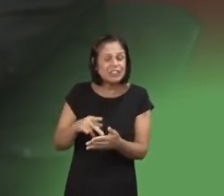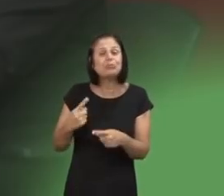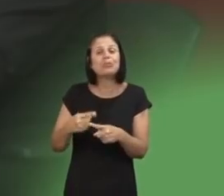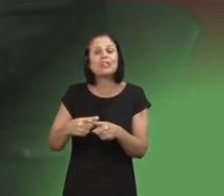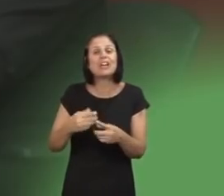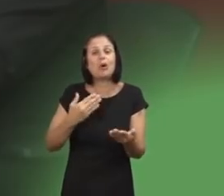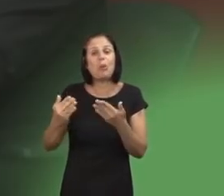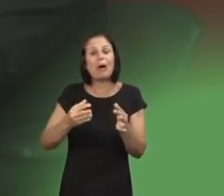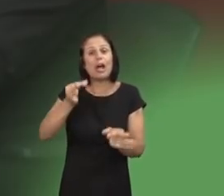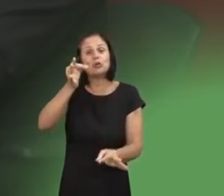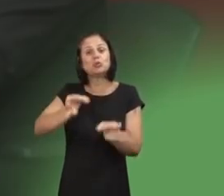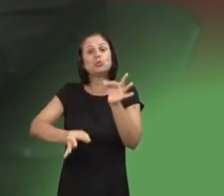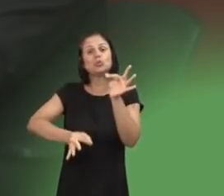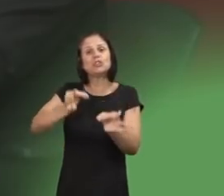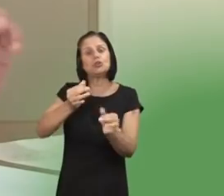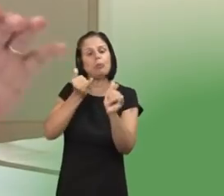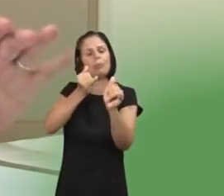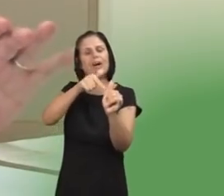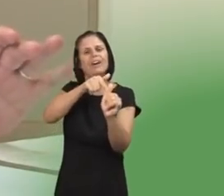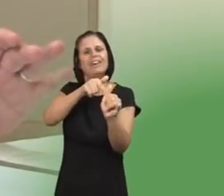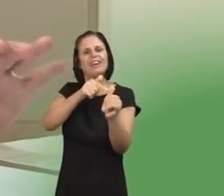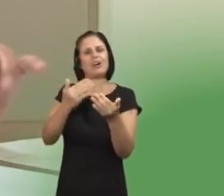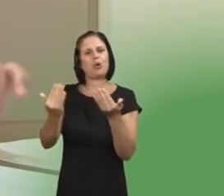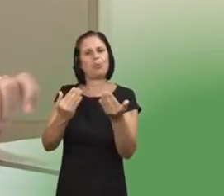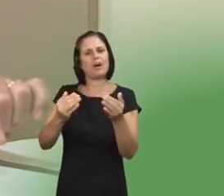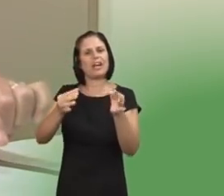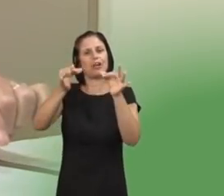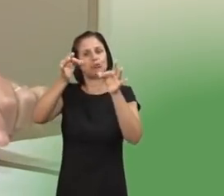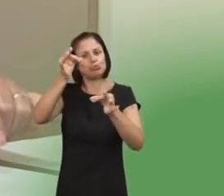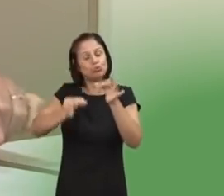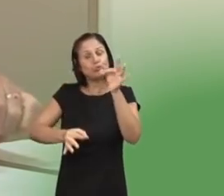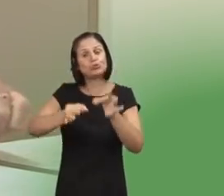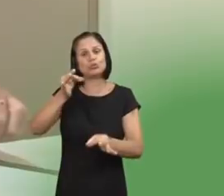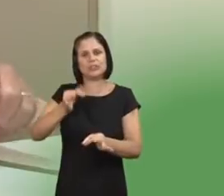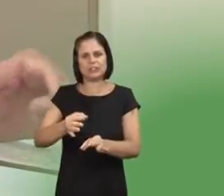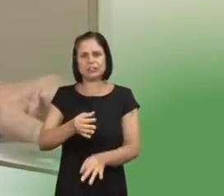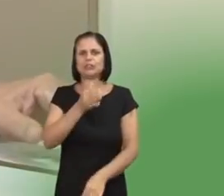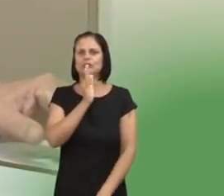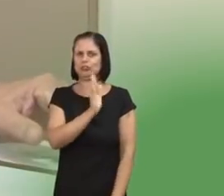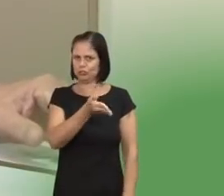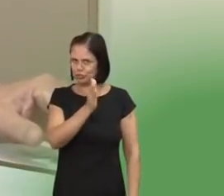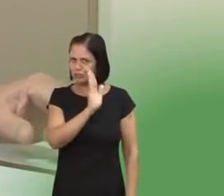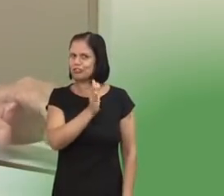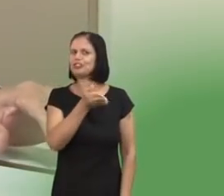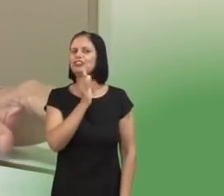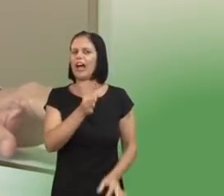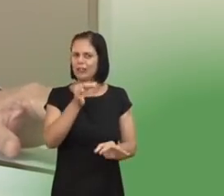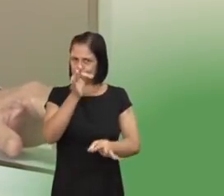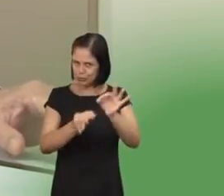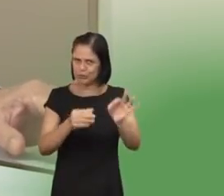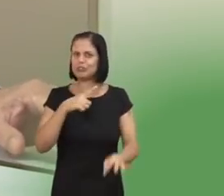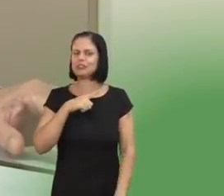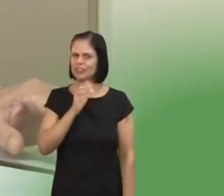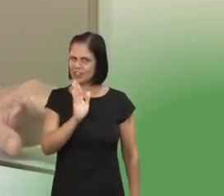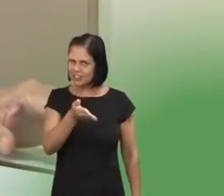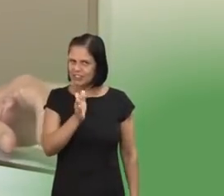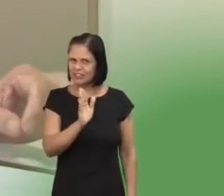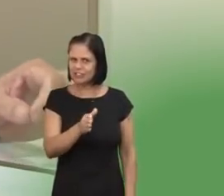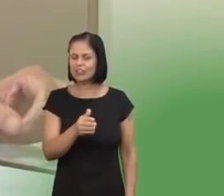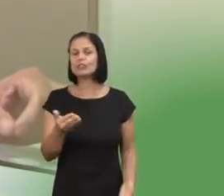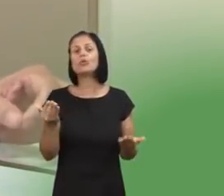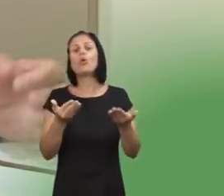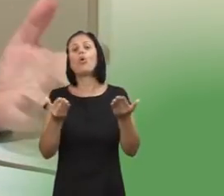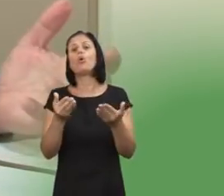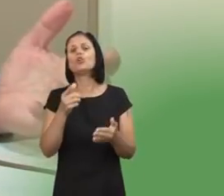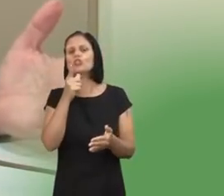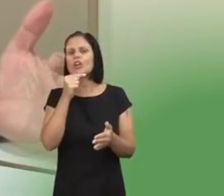produz. Então, quando nós olhamos isso, o que nós entendemos? Que essa terceira trombeta também já foi tocada, esse juízo existe. Você